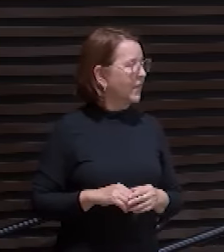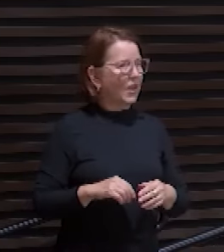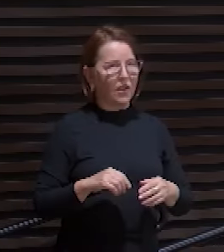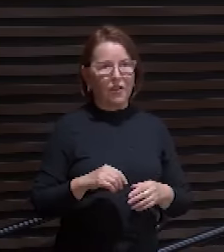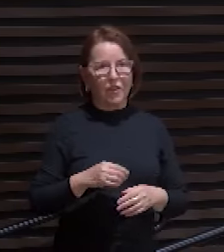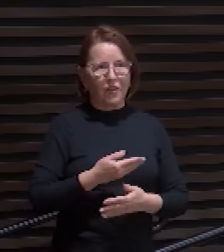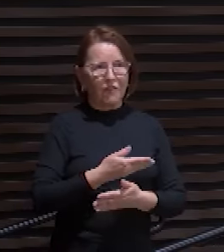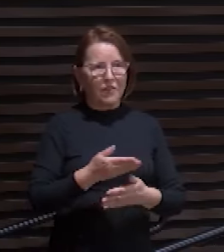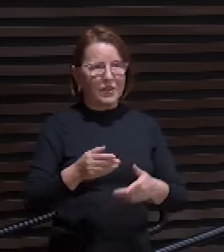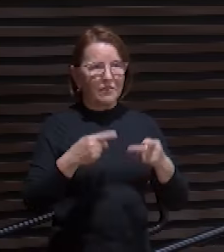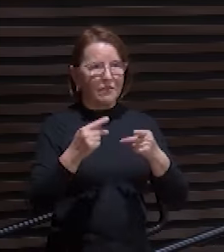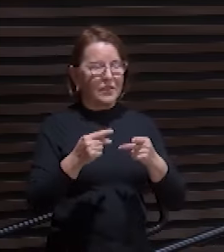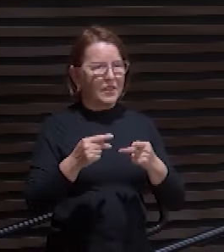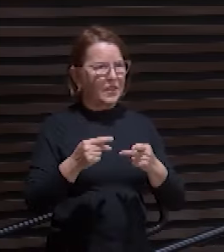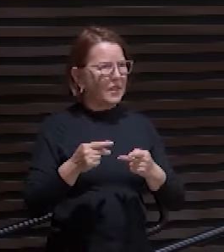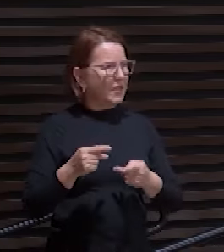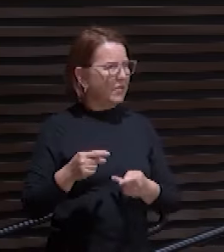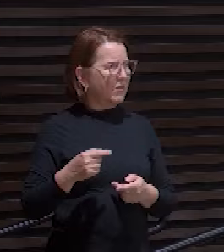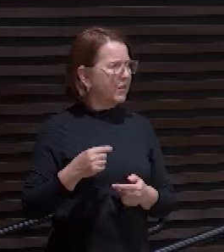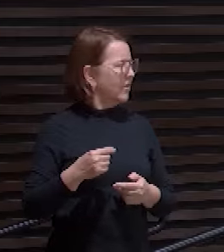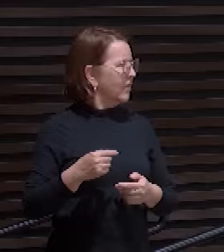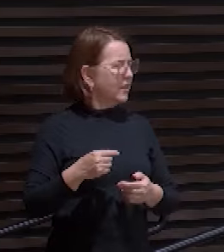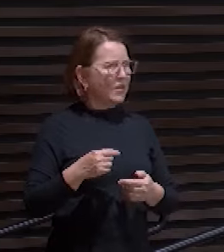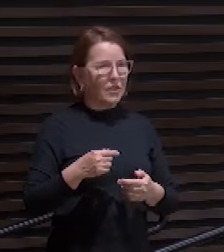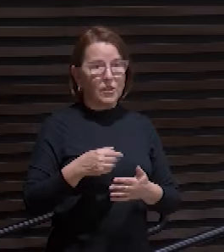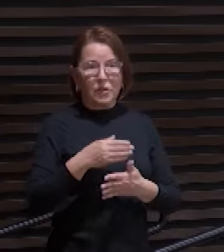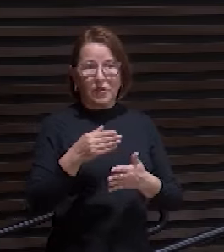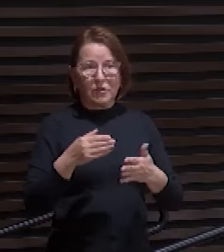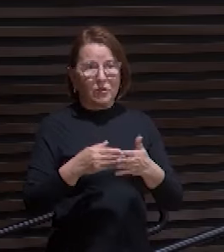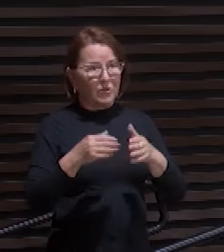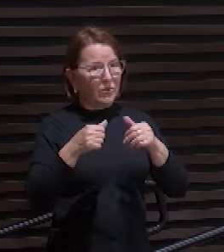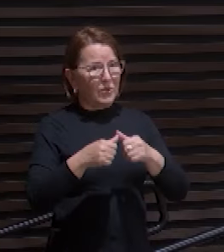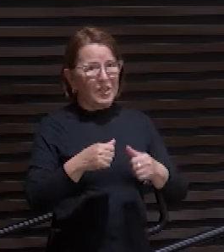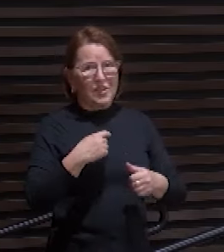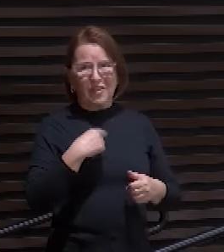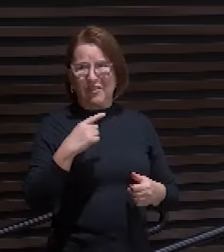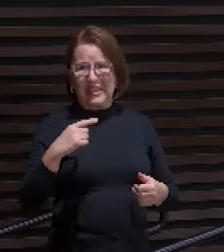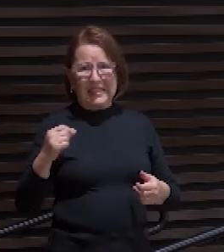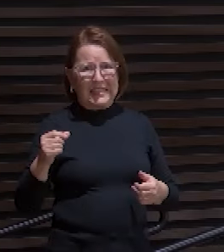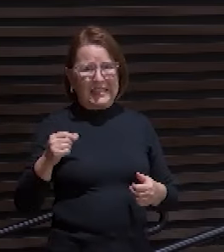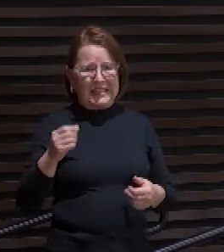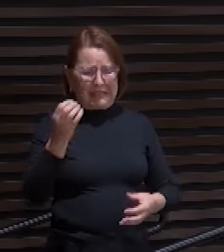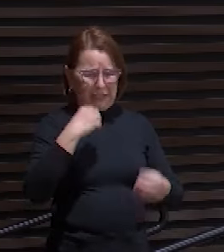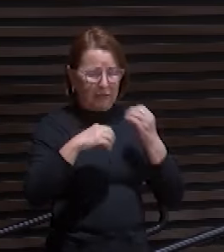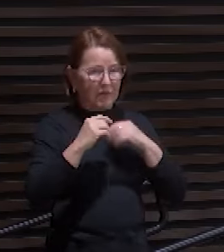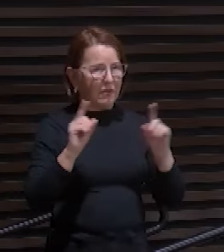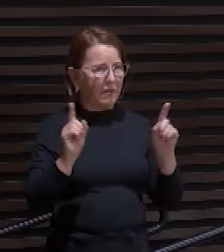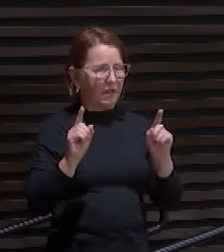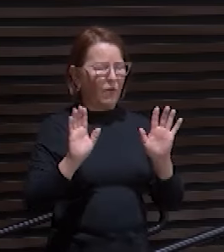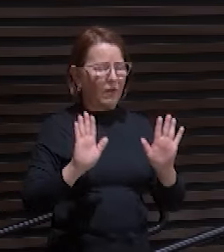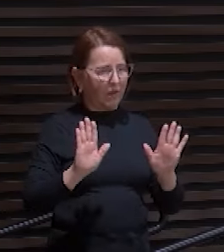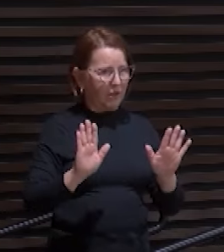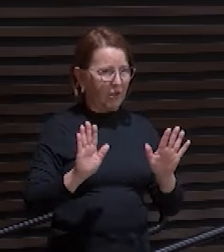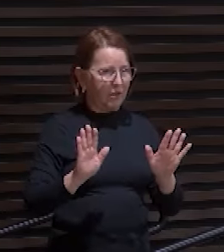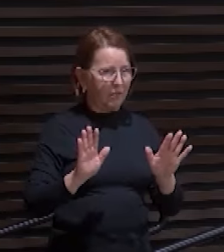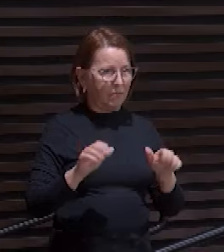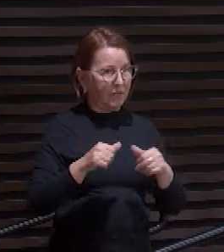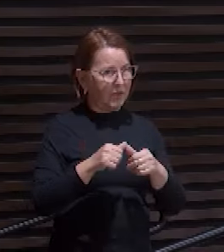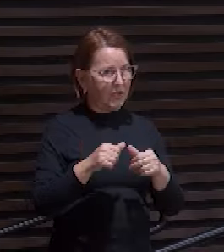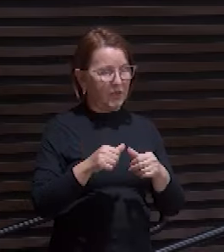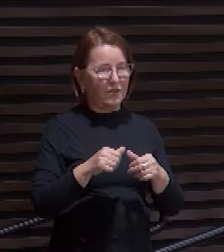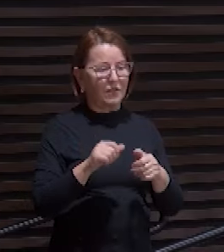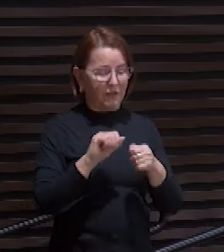eu vou sair daqui depressivo? Calma que não é, isso aqui é um conjunto, viu? Eu